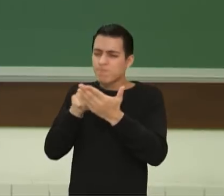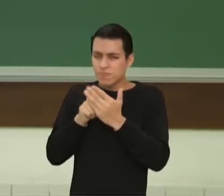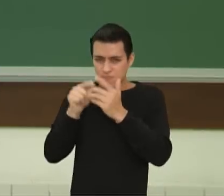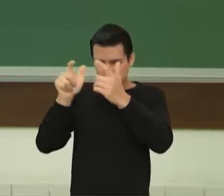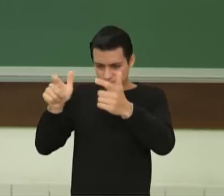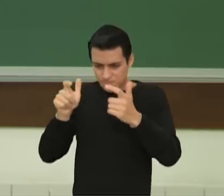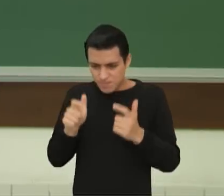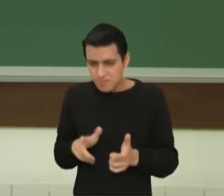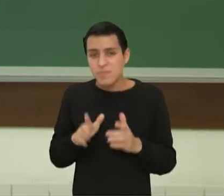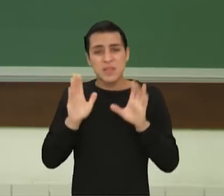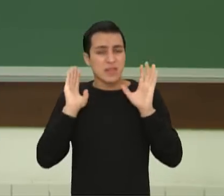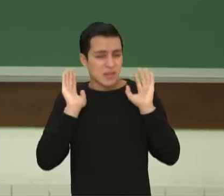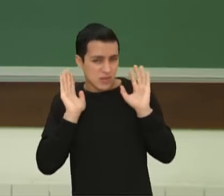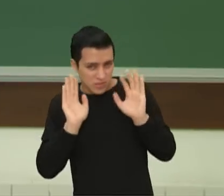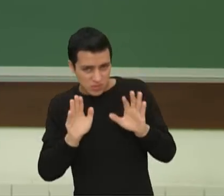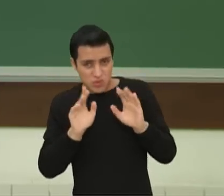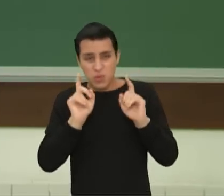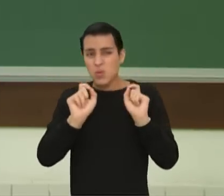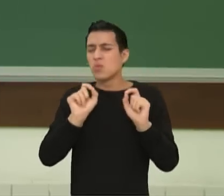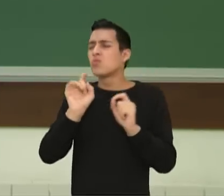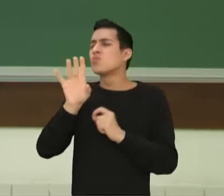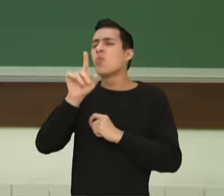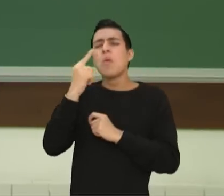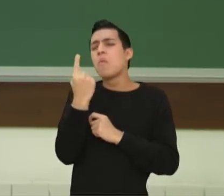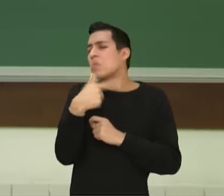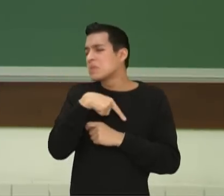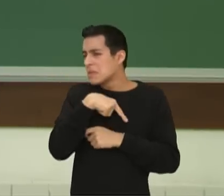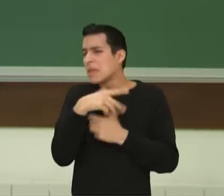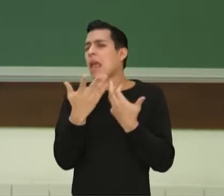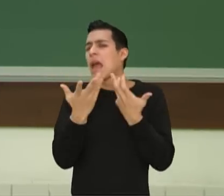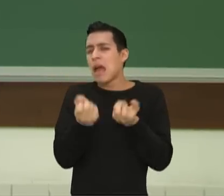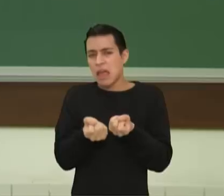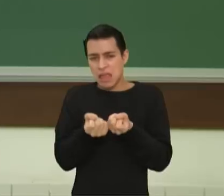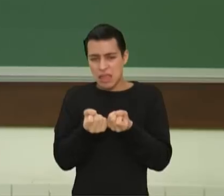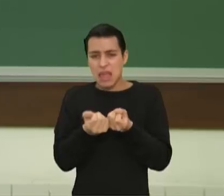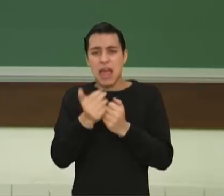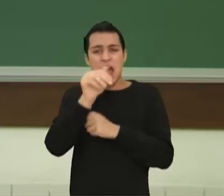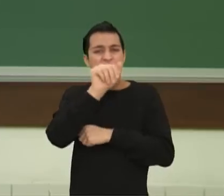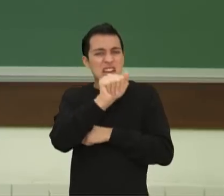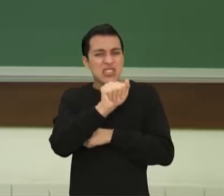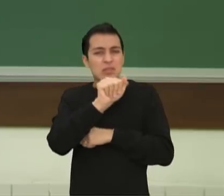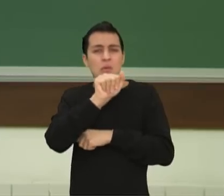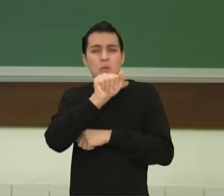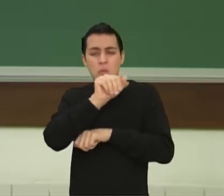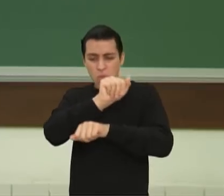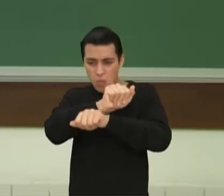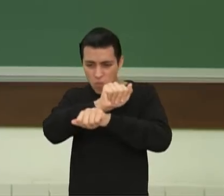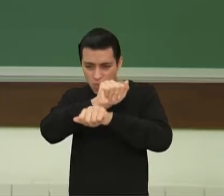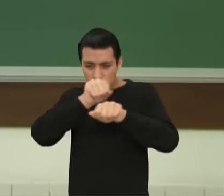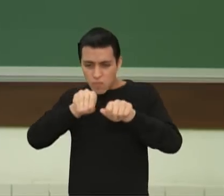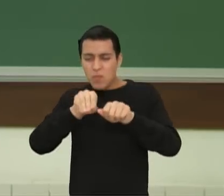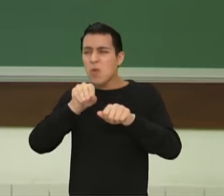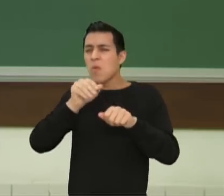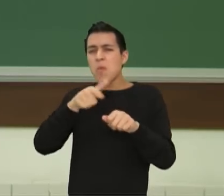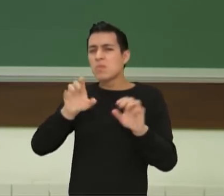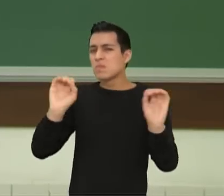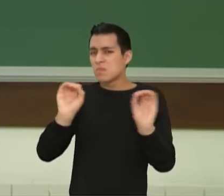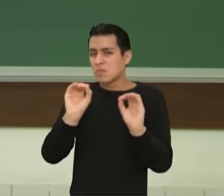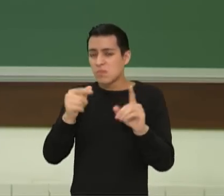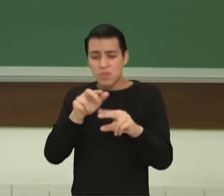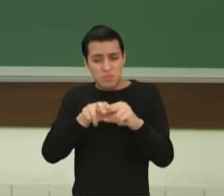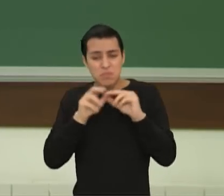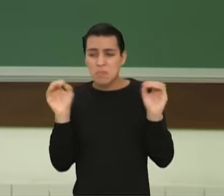de lugares, mas apenas um deles admite o artigo a, o outro não admite, por isso não há